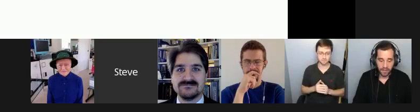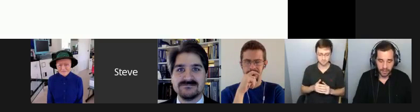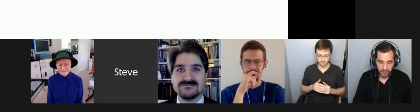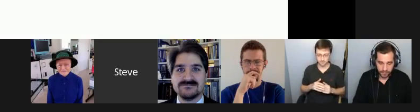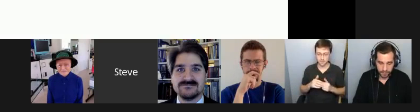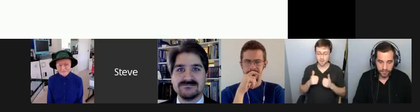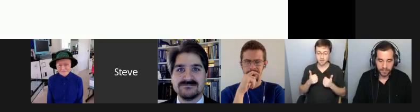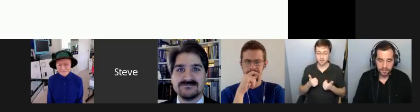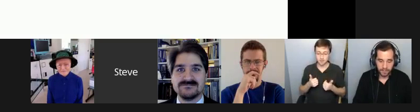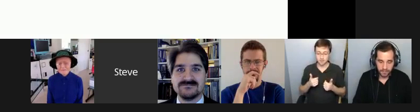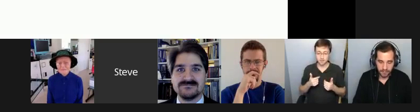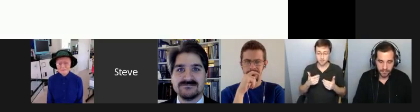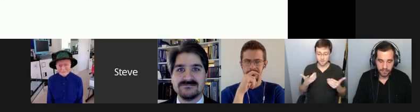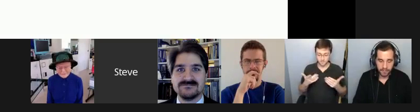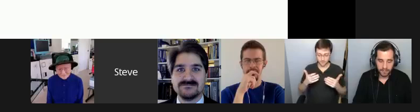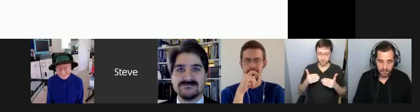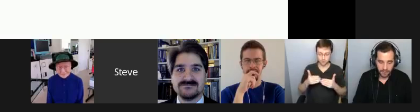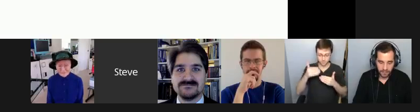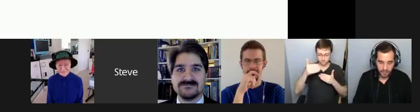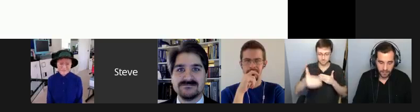daquela forma.